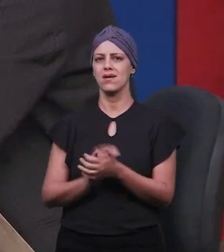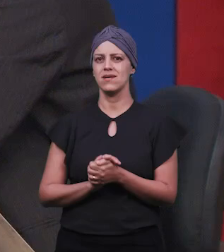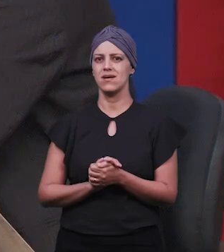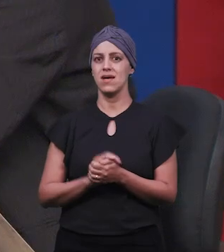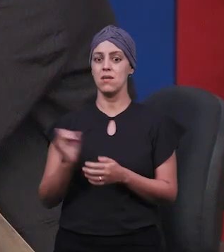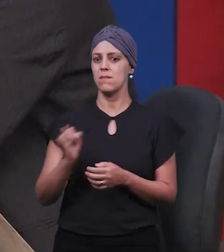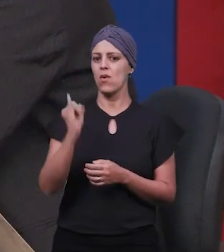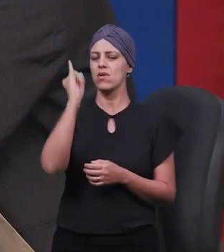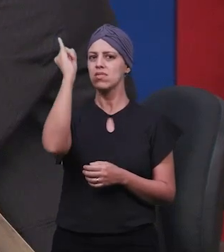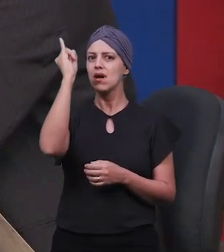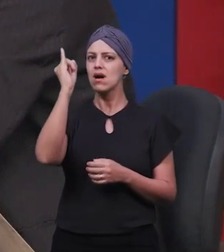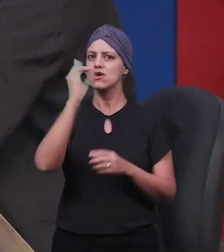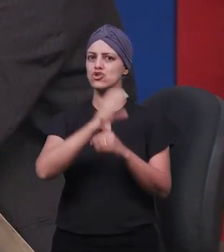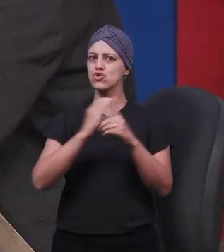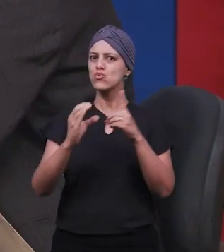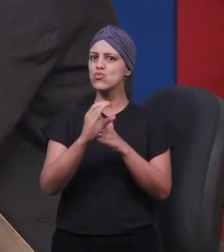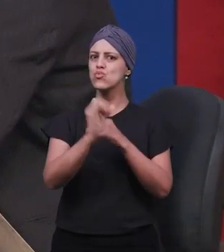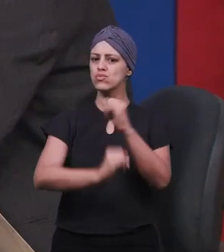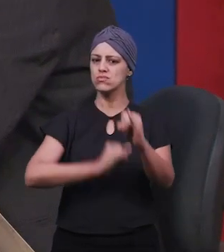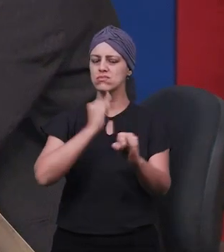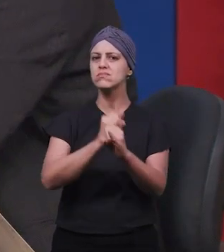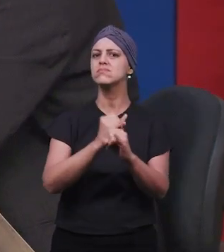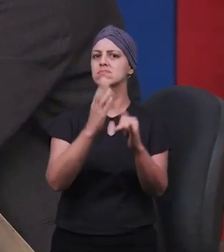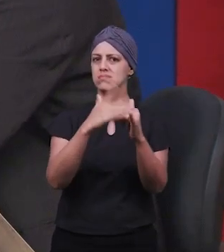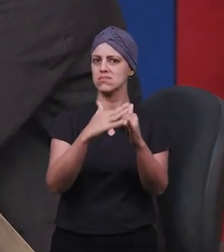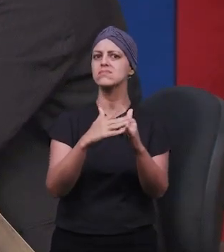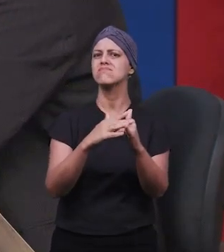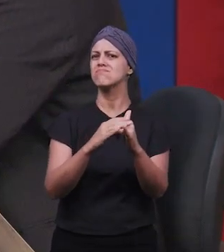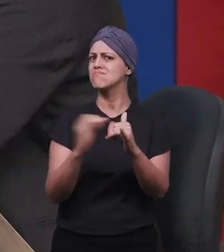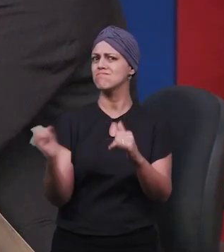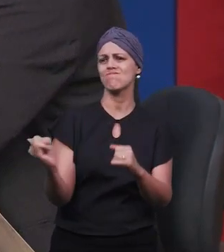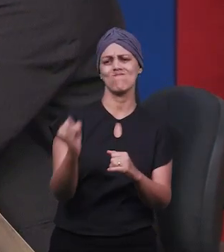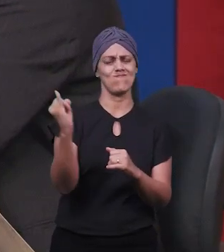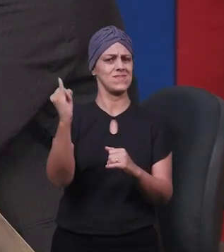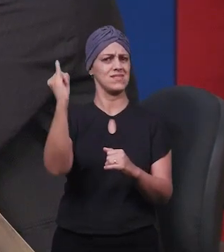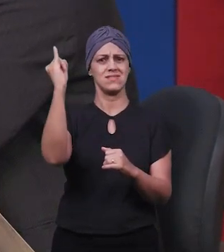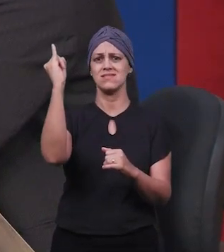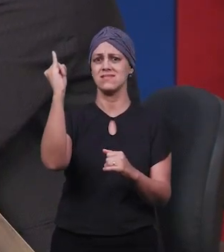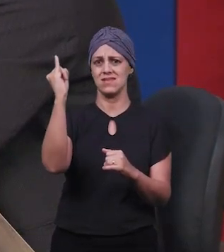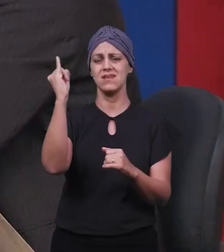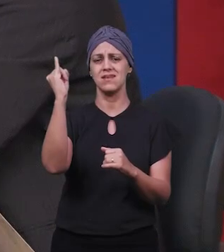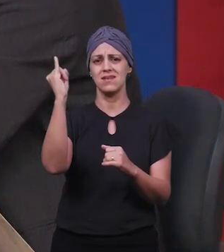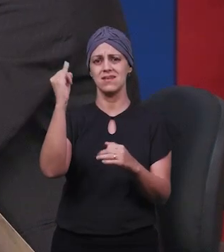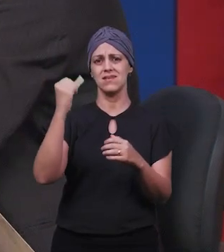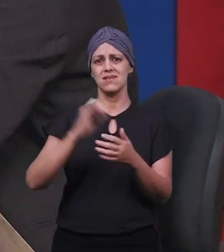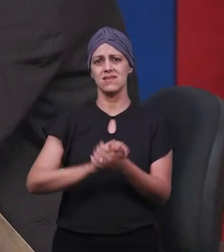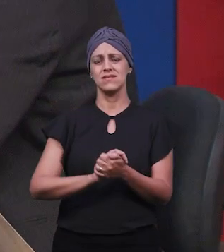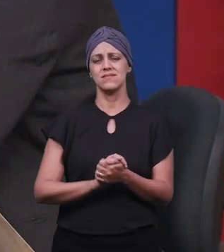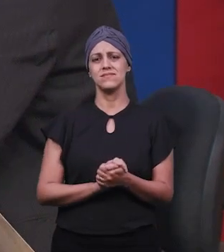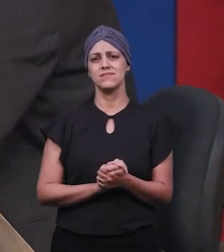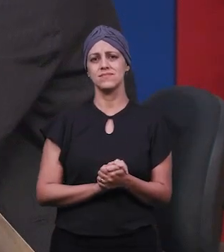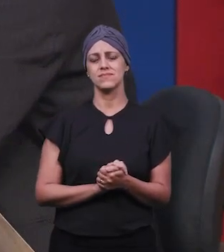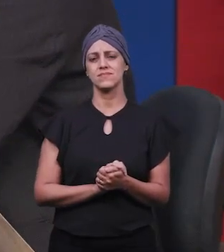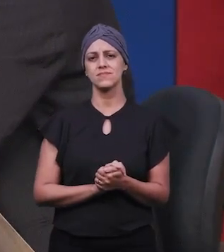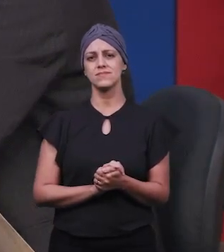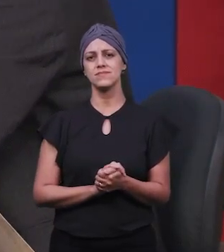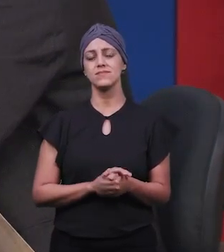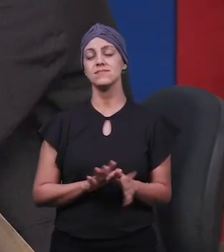E o culto online é essencial. O culto online é o acesso deles à